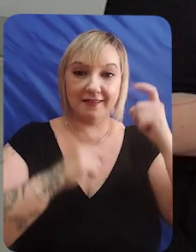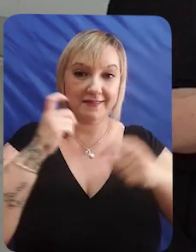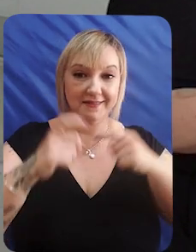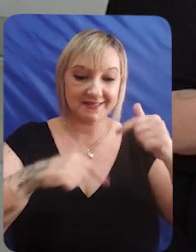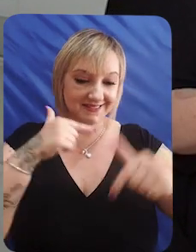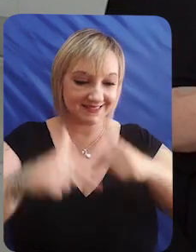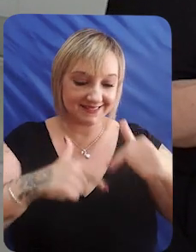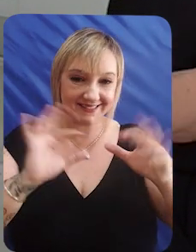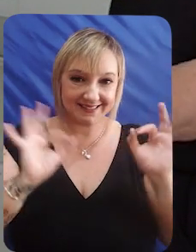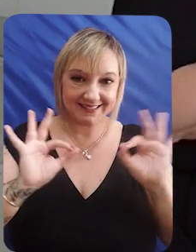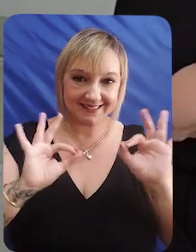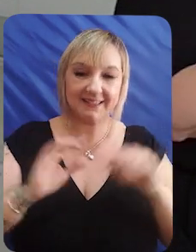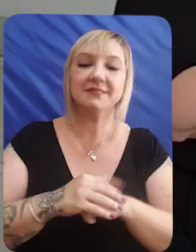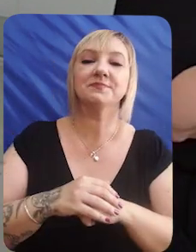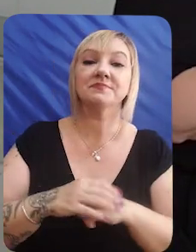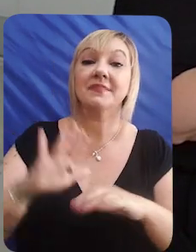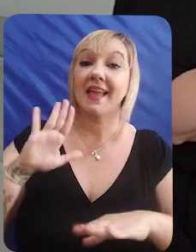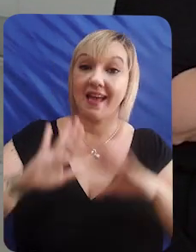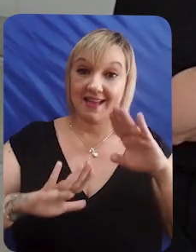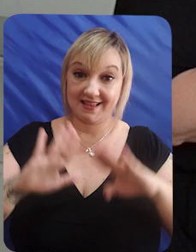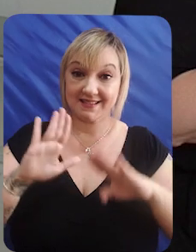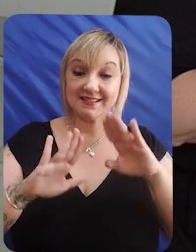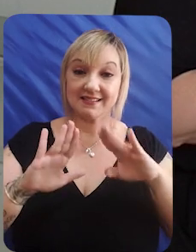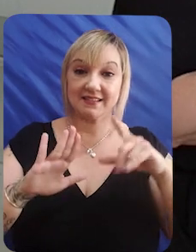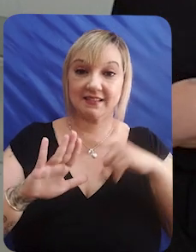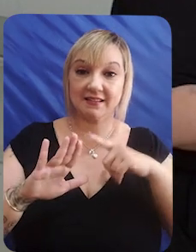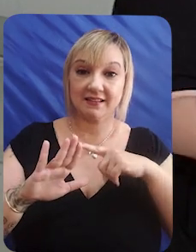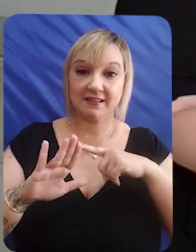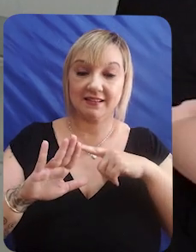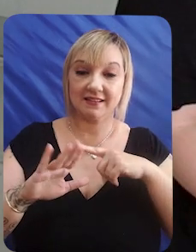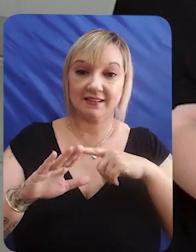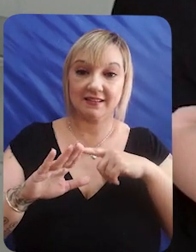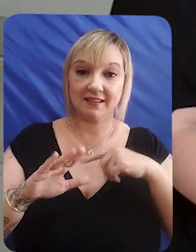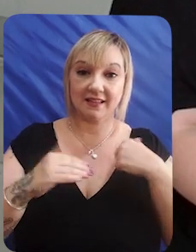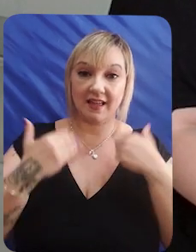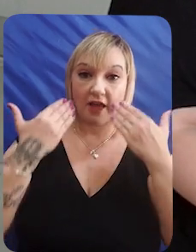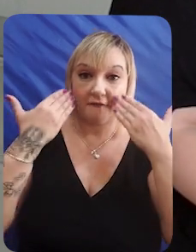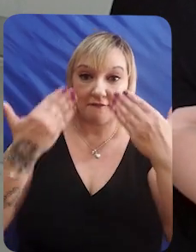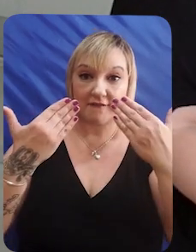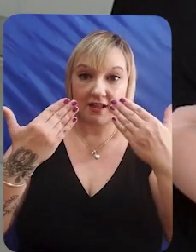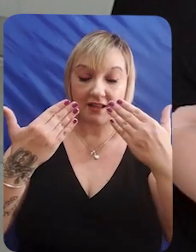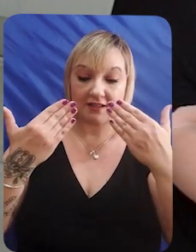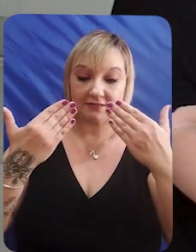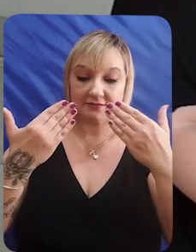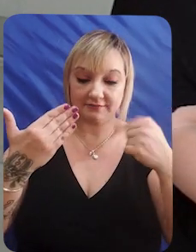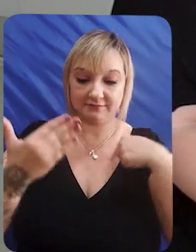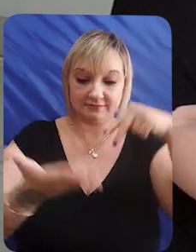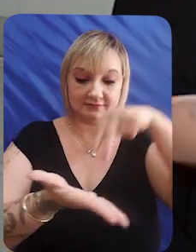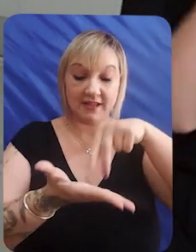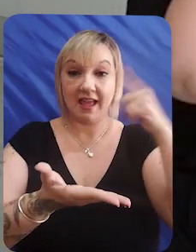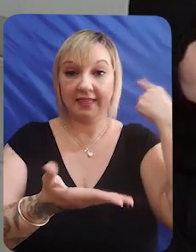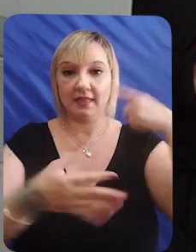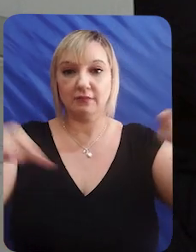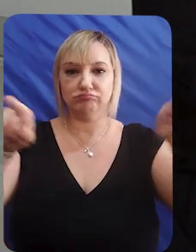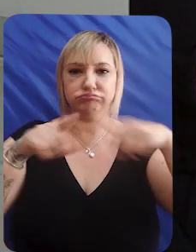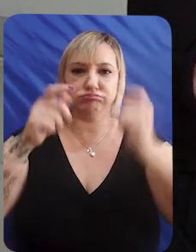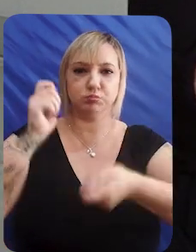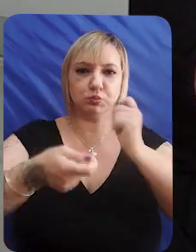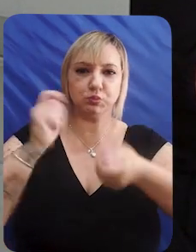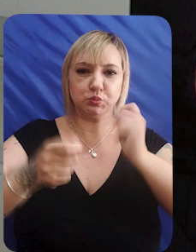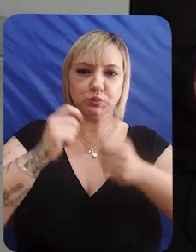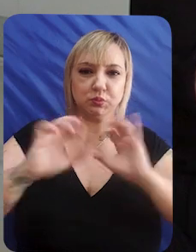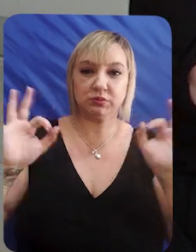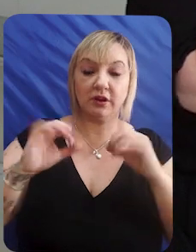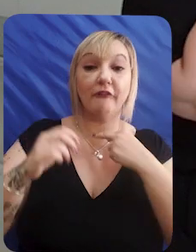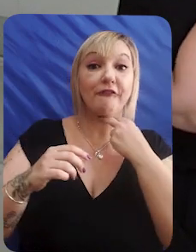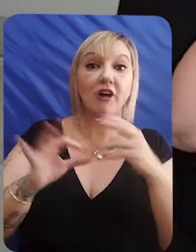condições de trabalho. Muitas vezes, ou me colocam atrás de uma orquestra, e eu não tenho retorno